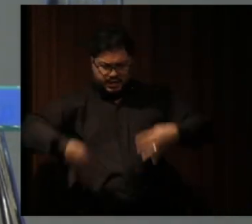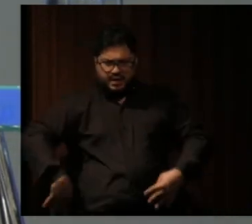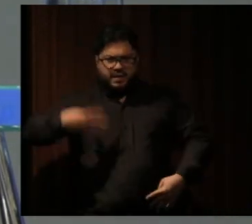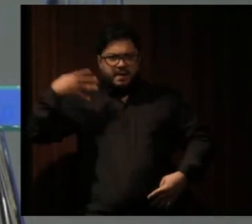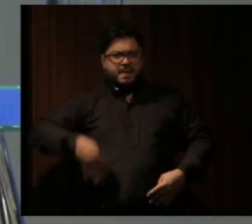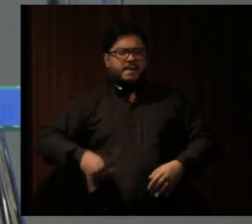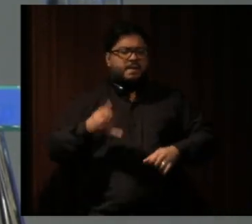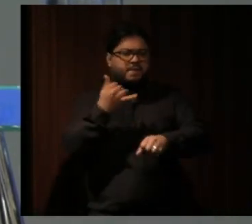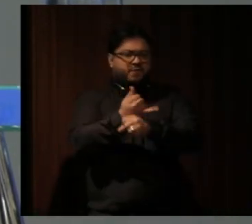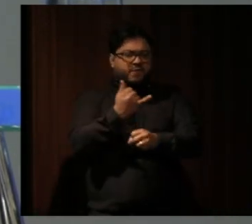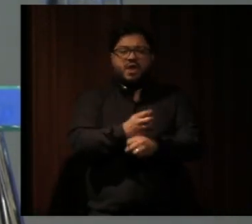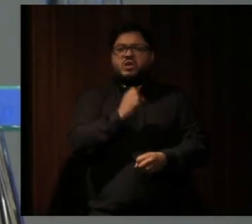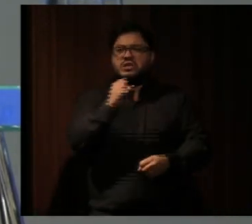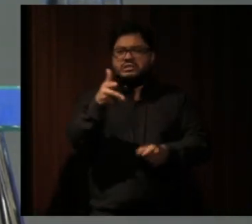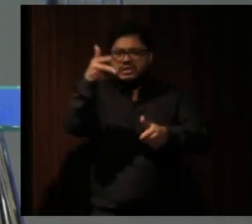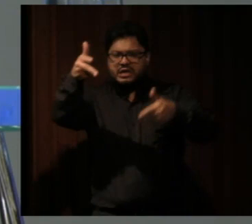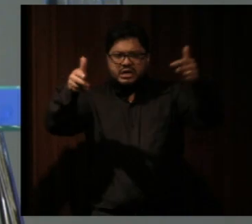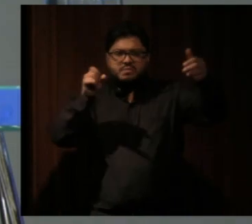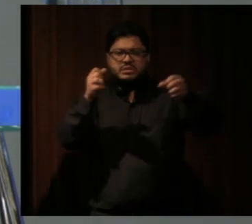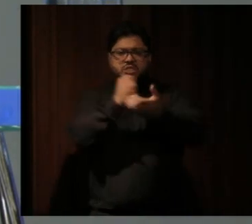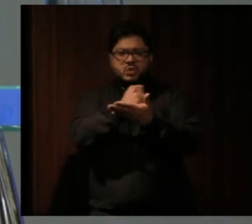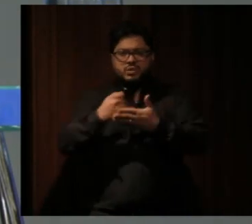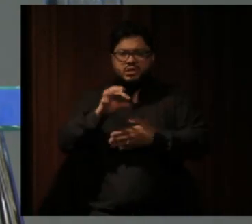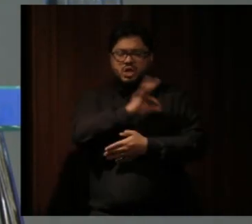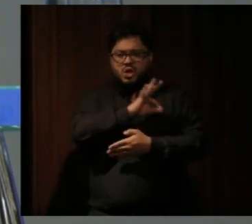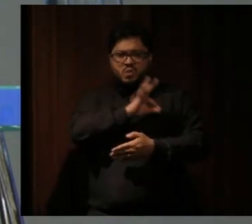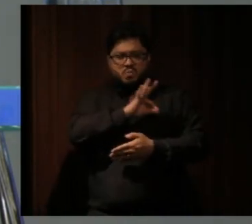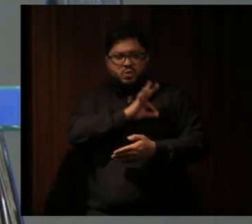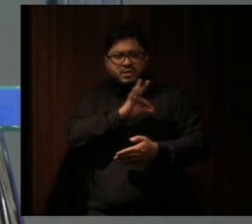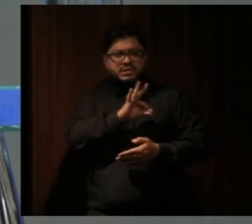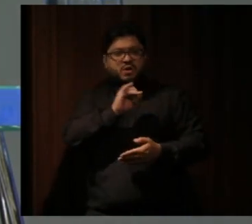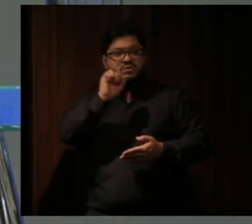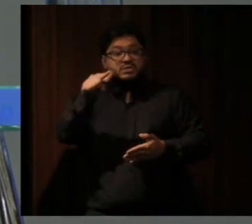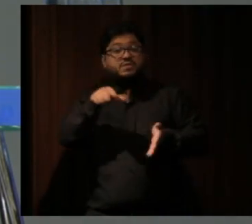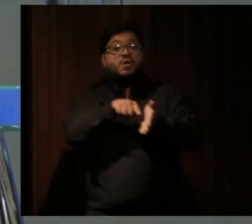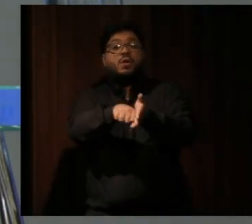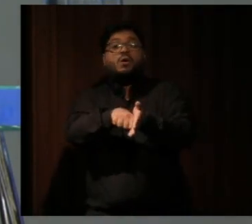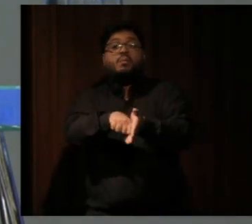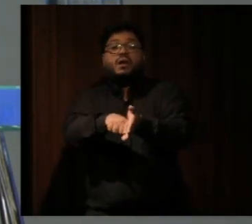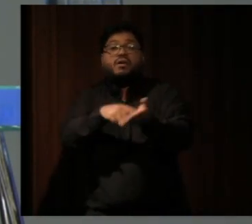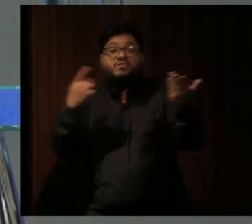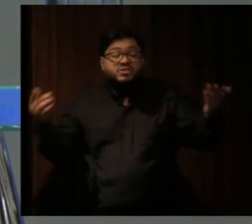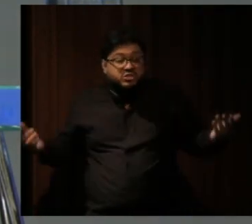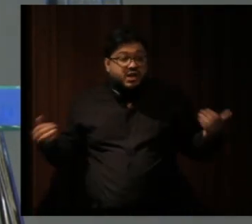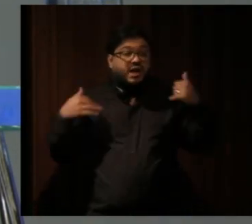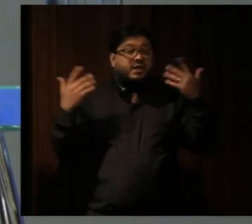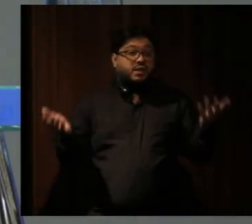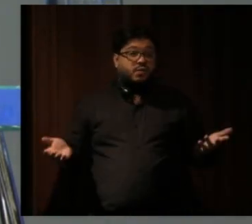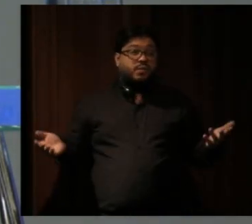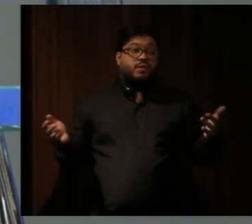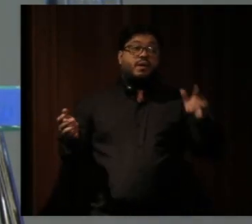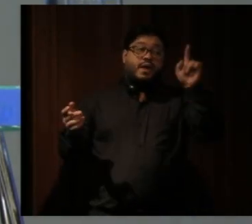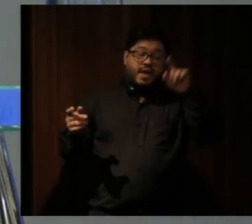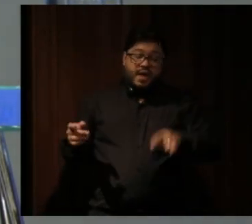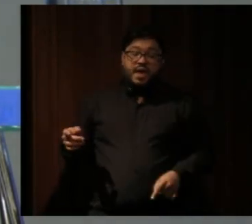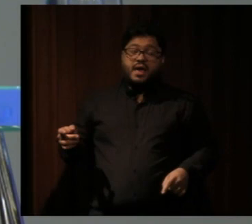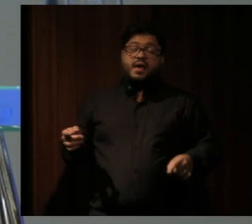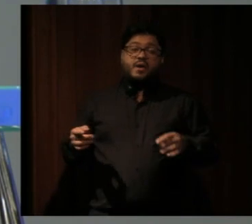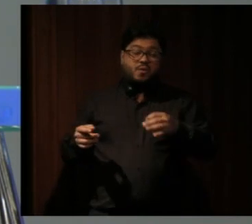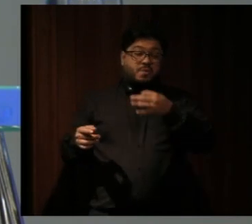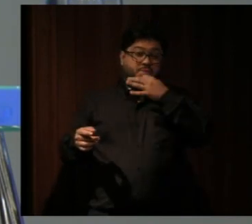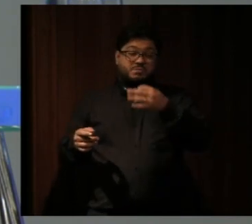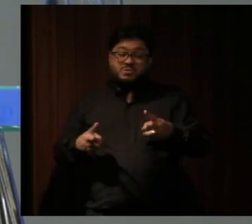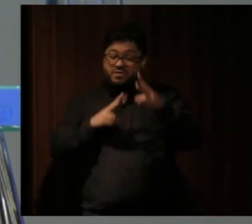se tem câmera eh se contrataram PMs para policiais civis para investigar etc então isso daí é uma perspectiva